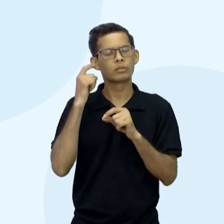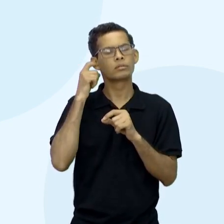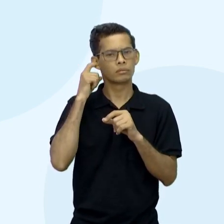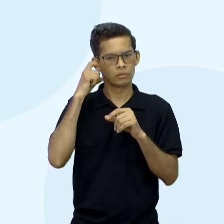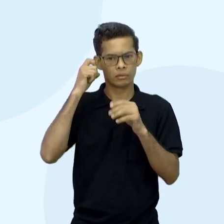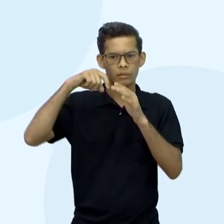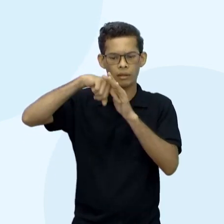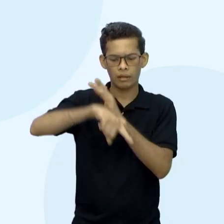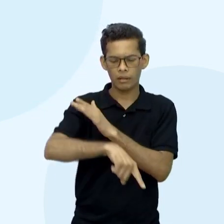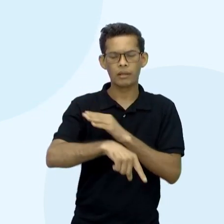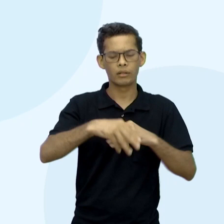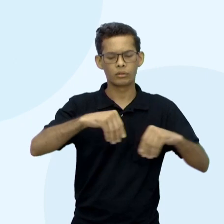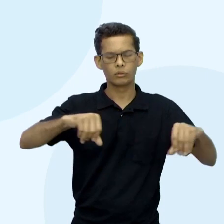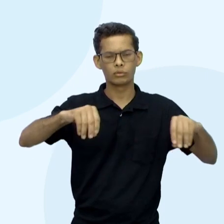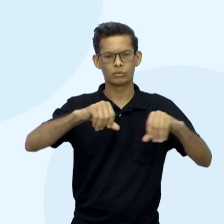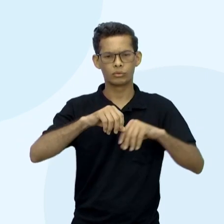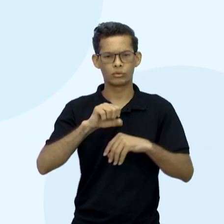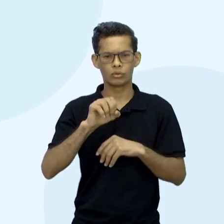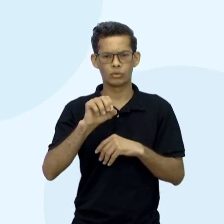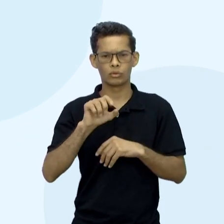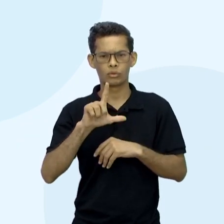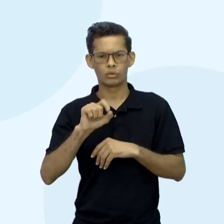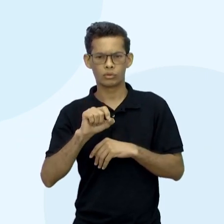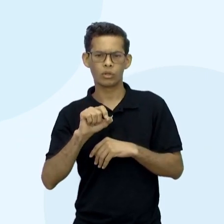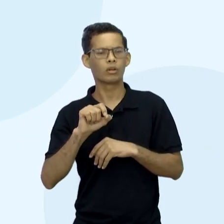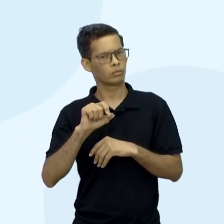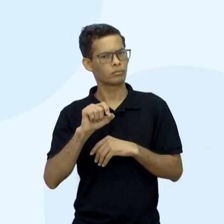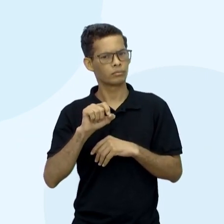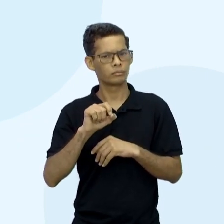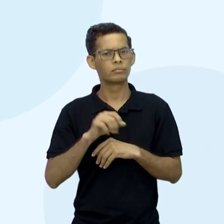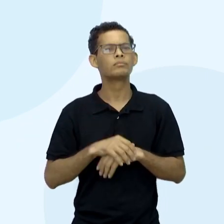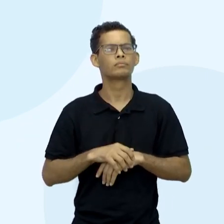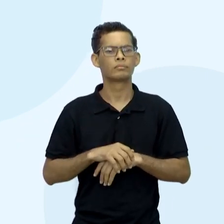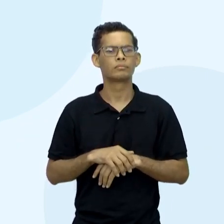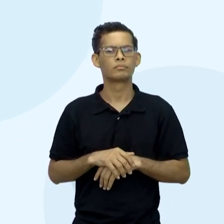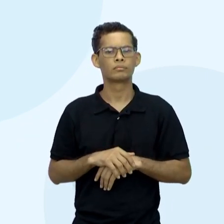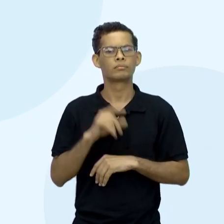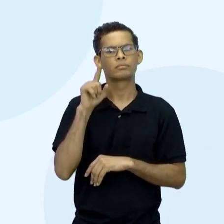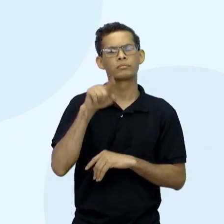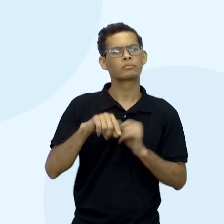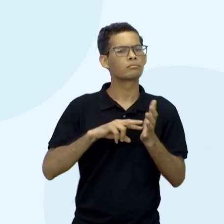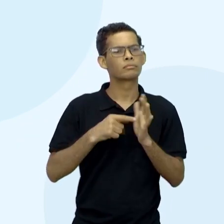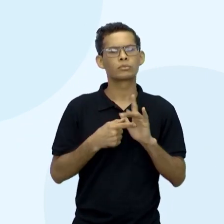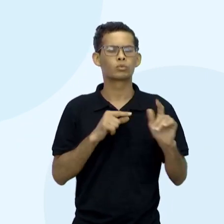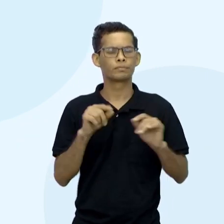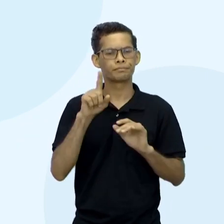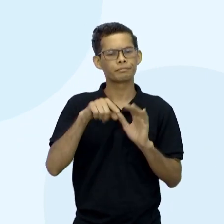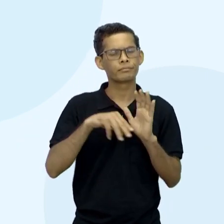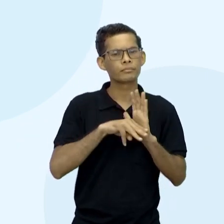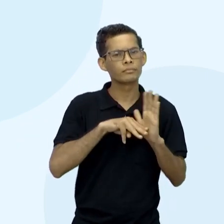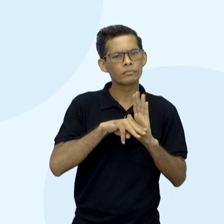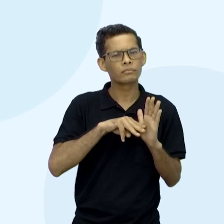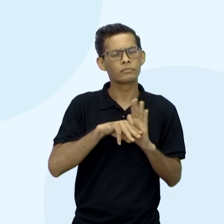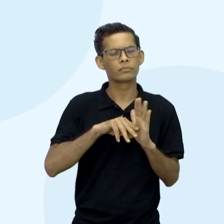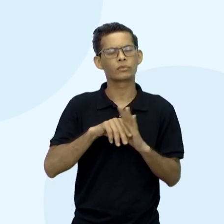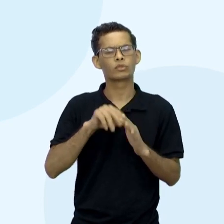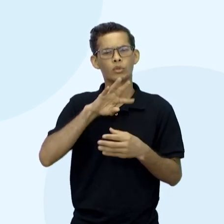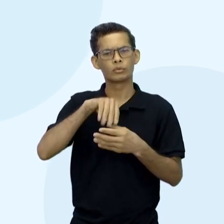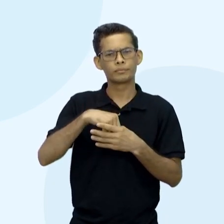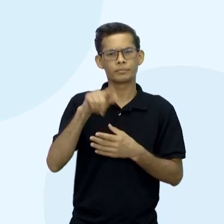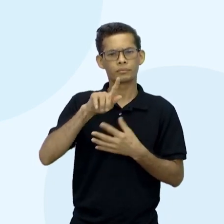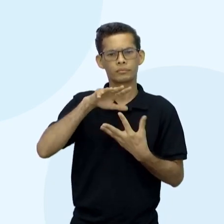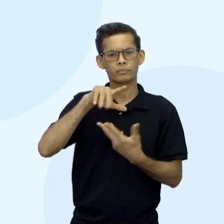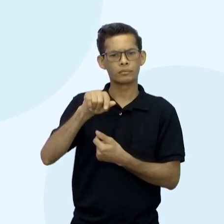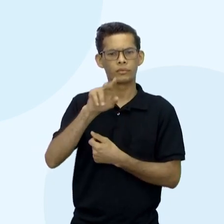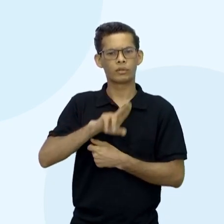de penetração no solo, tá aí, ó, Ground Penetration Radar. É um método geofísico.